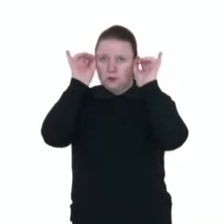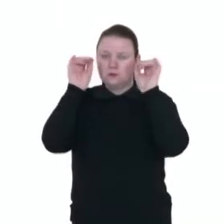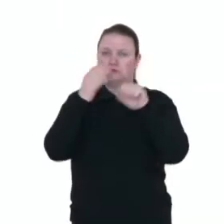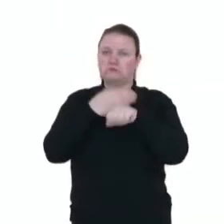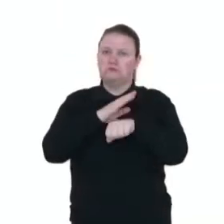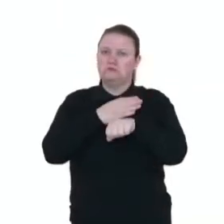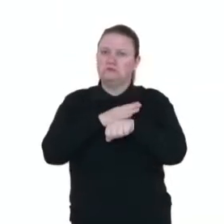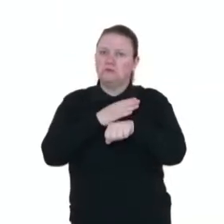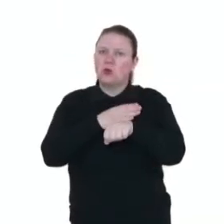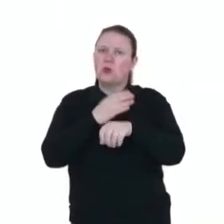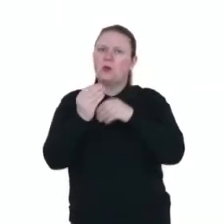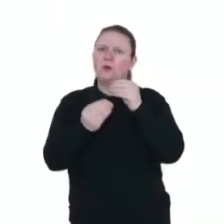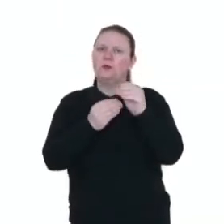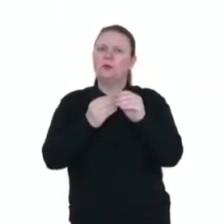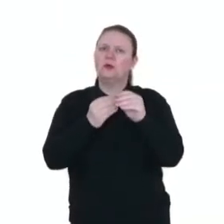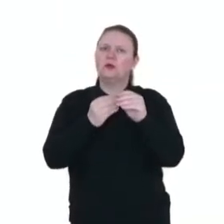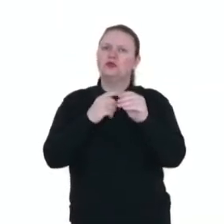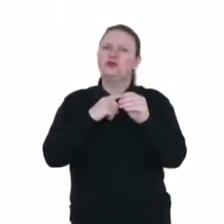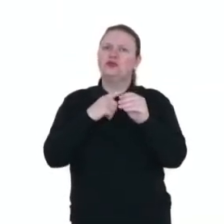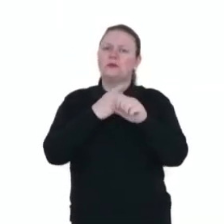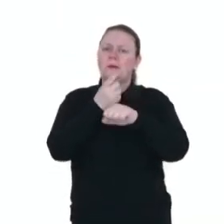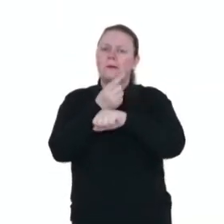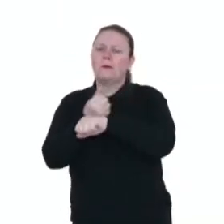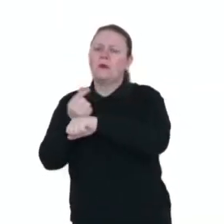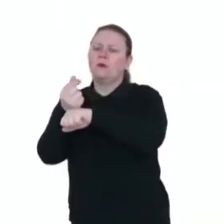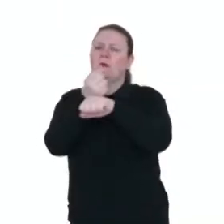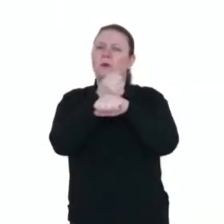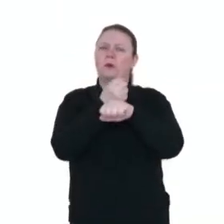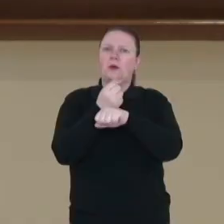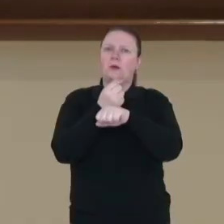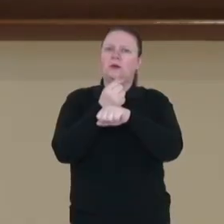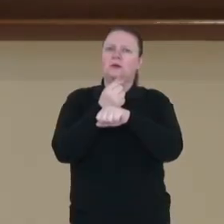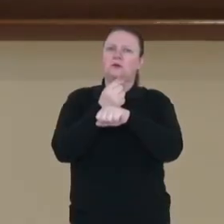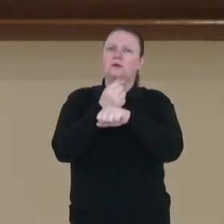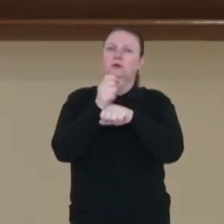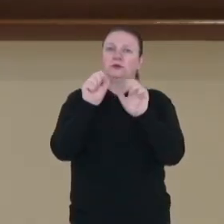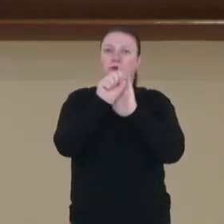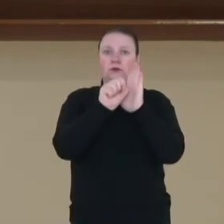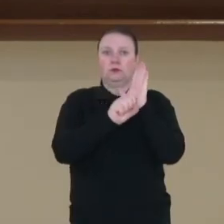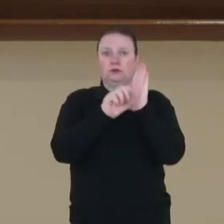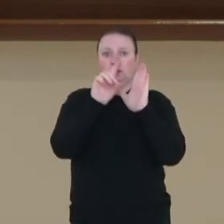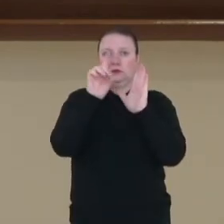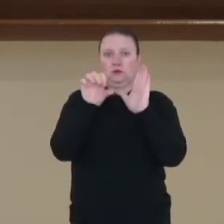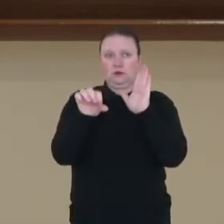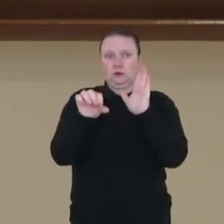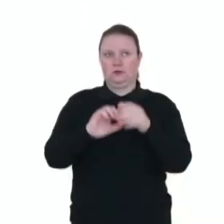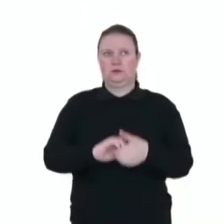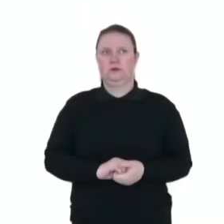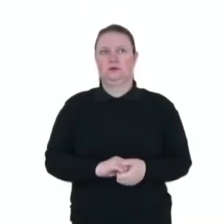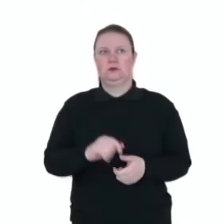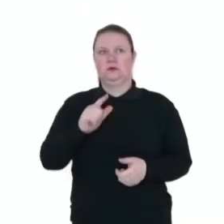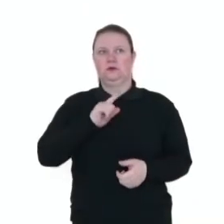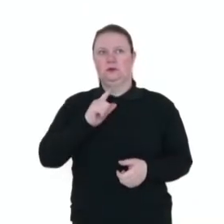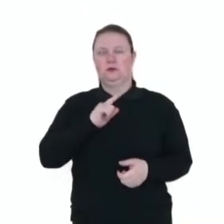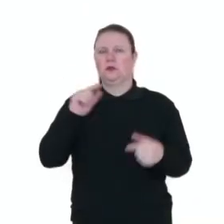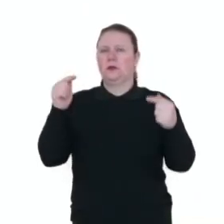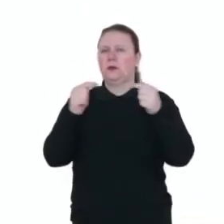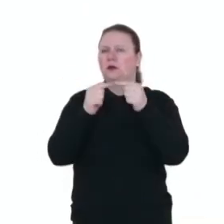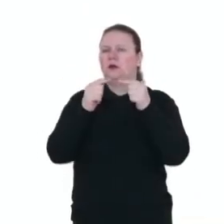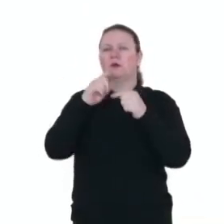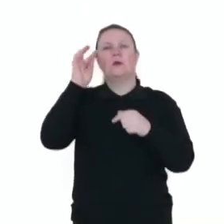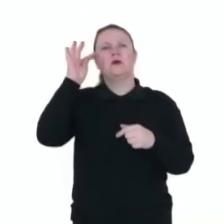aplicado pelas potências capitalistas no século XIX? E aqui a gente tem, segundo essa